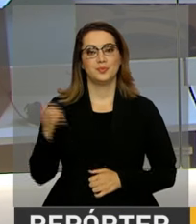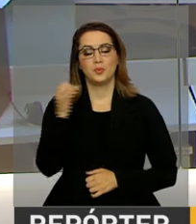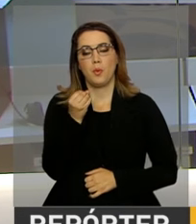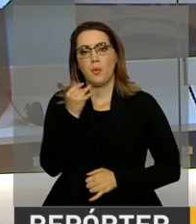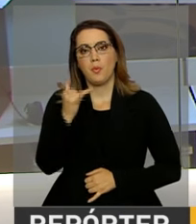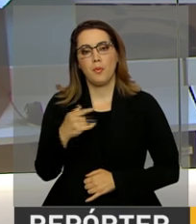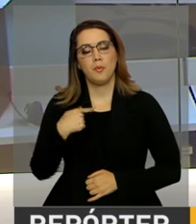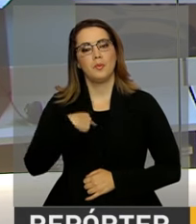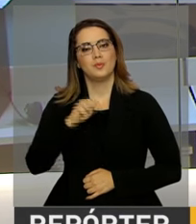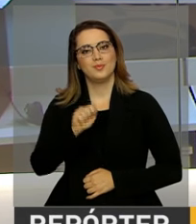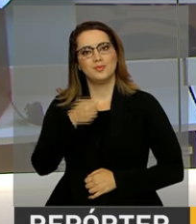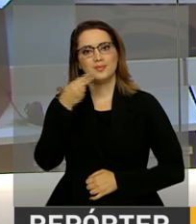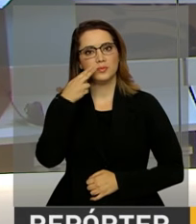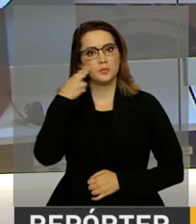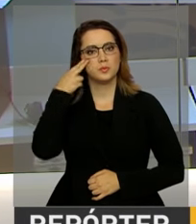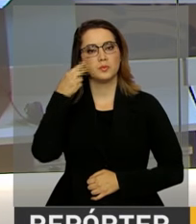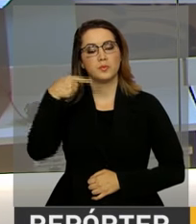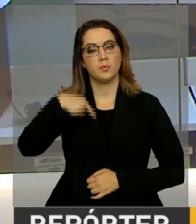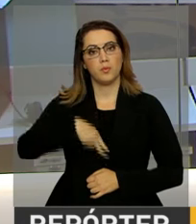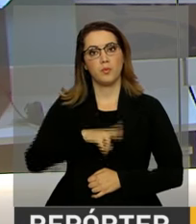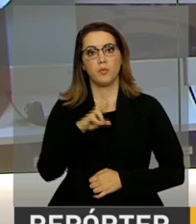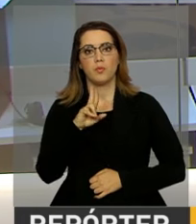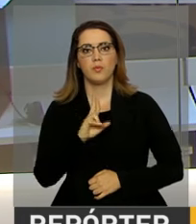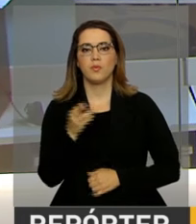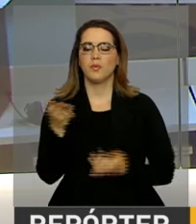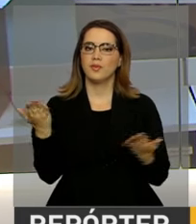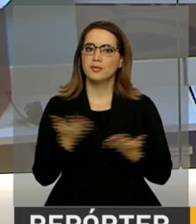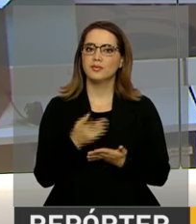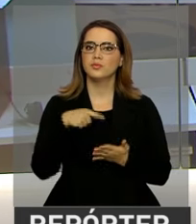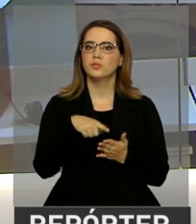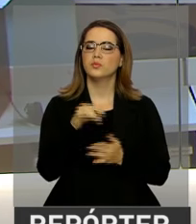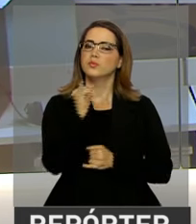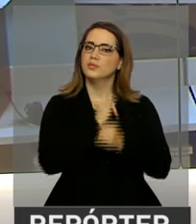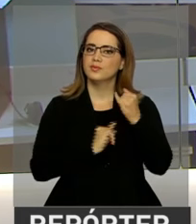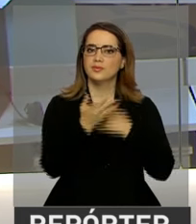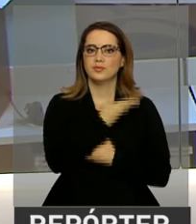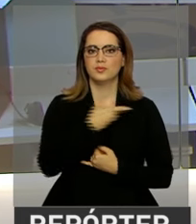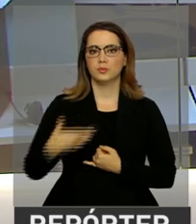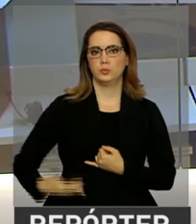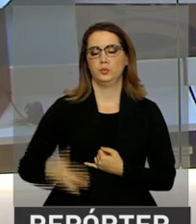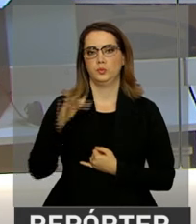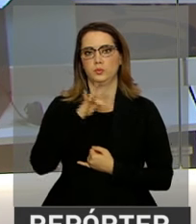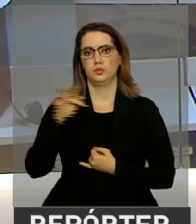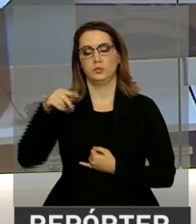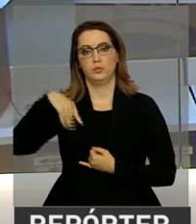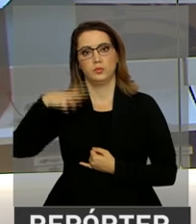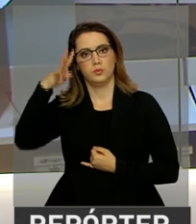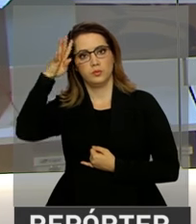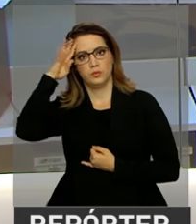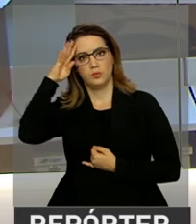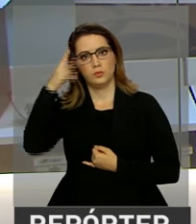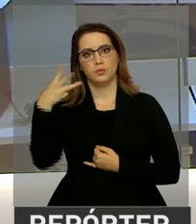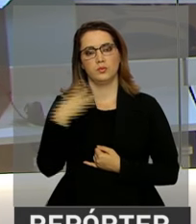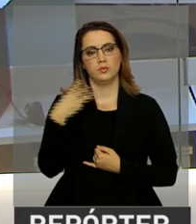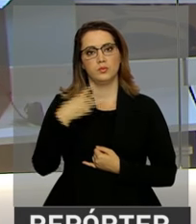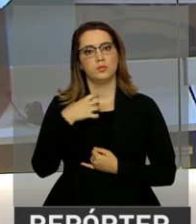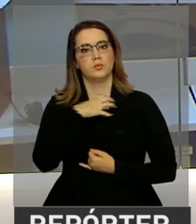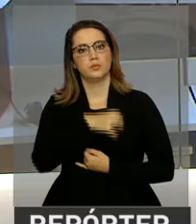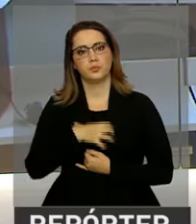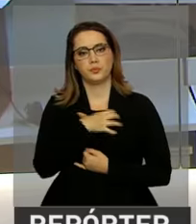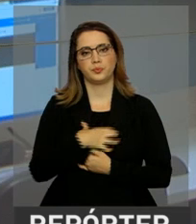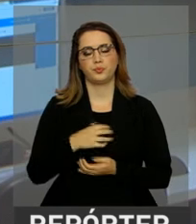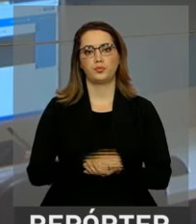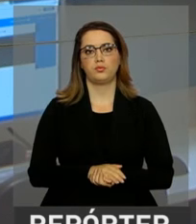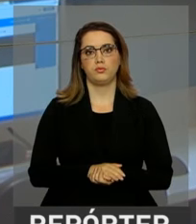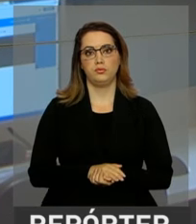Olá, bom dia. Eu sou Renata Corsini e o repórter NBR está no ar com as notícias do governo federal desta quarta-feira, 3 de